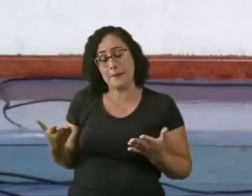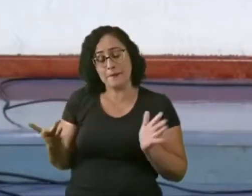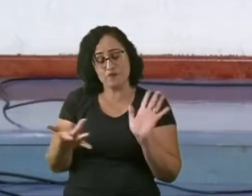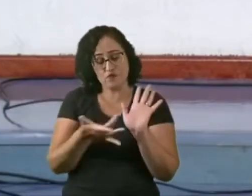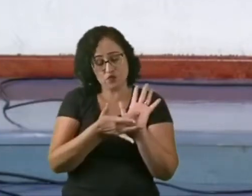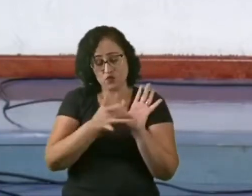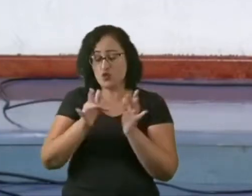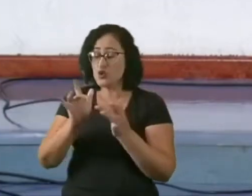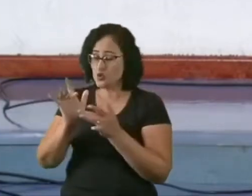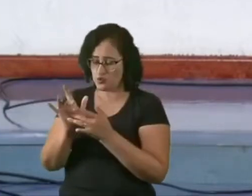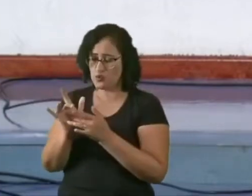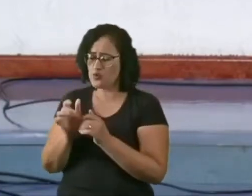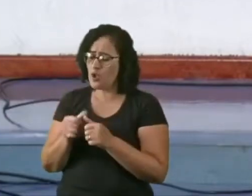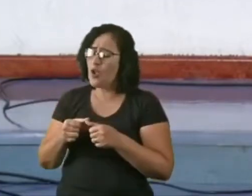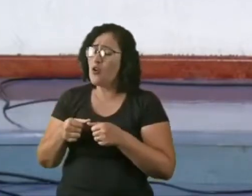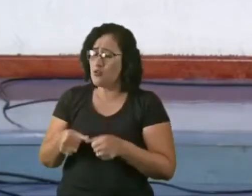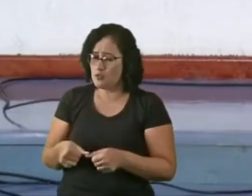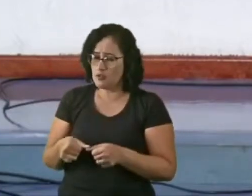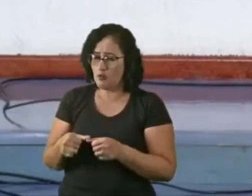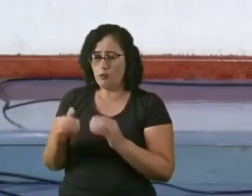ficar com eles.